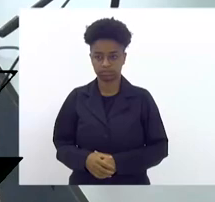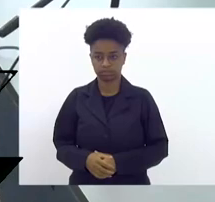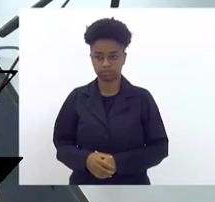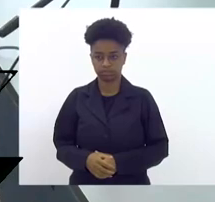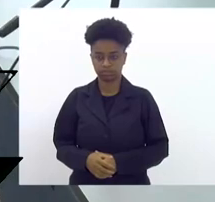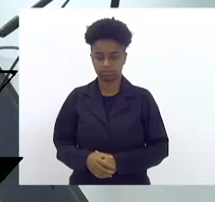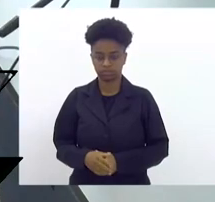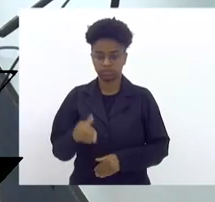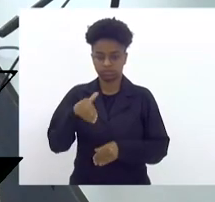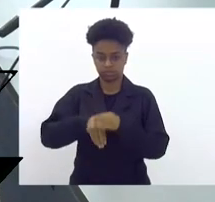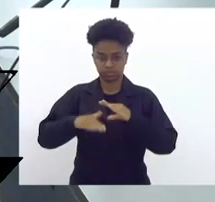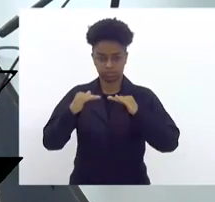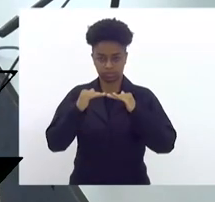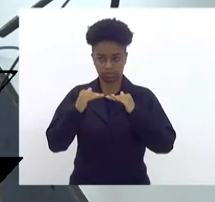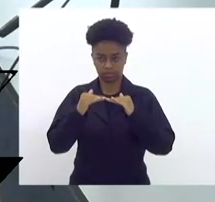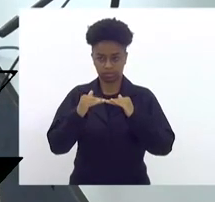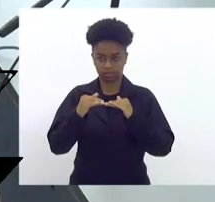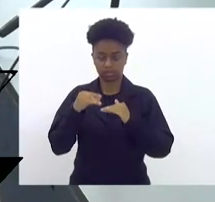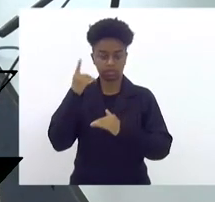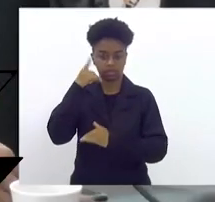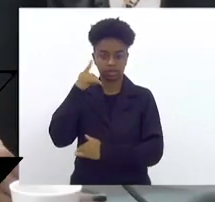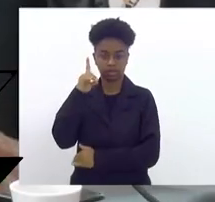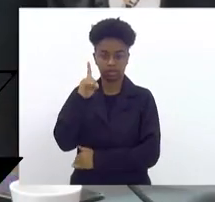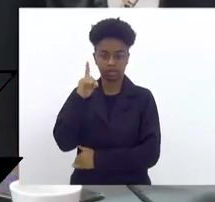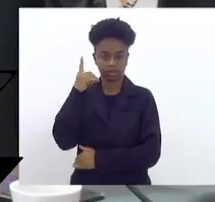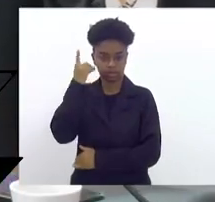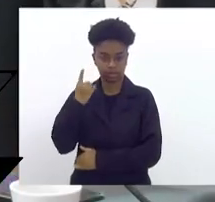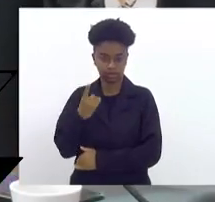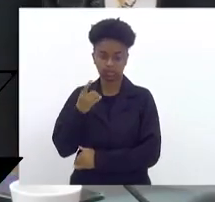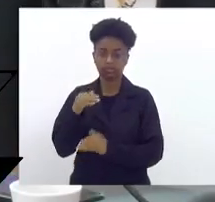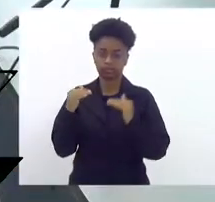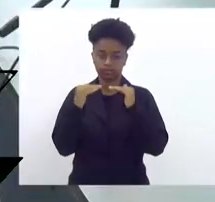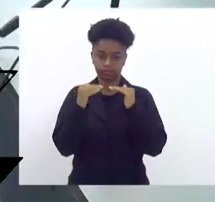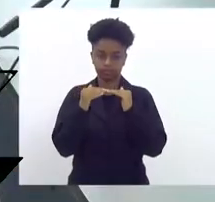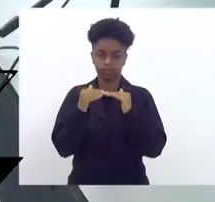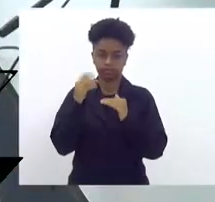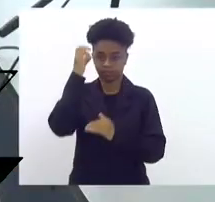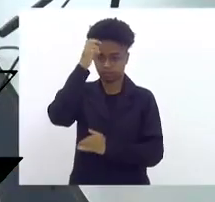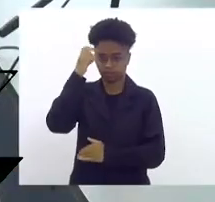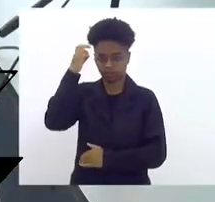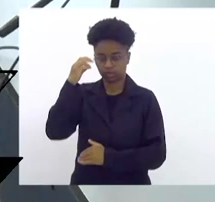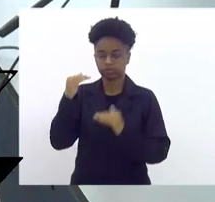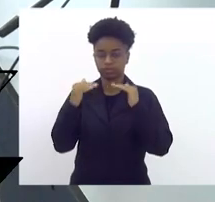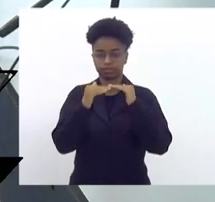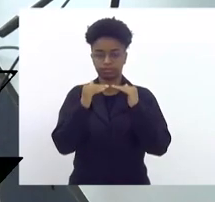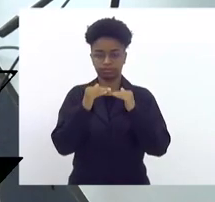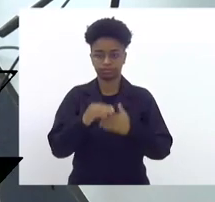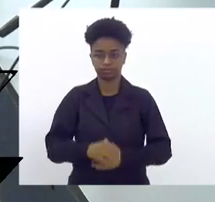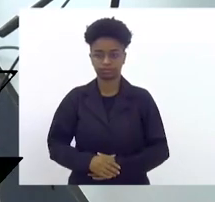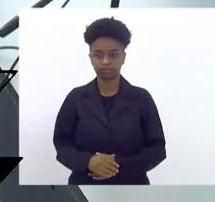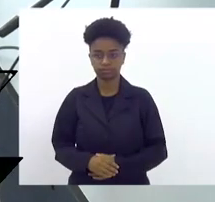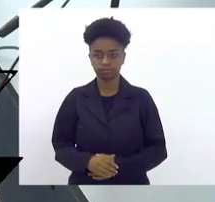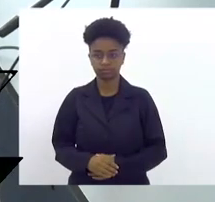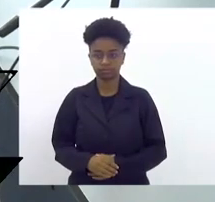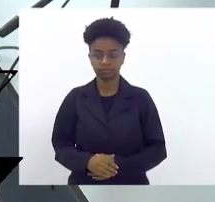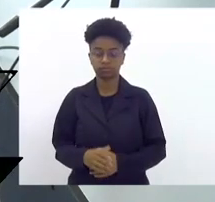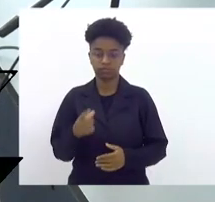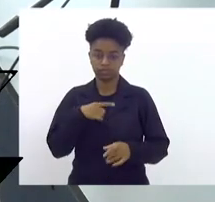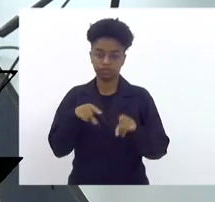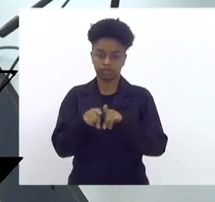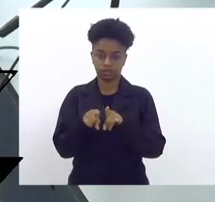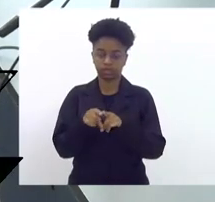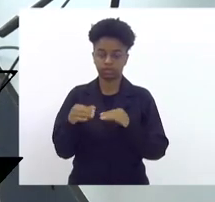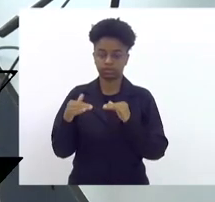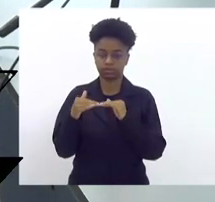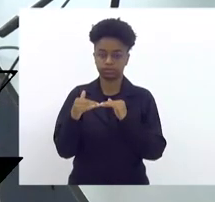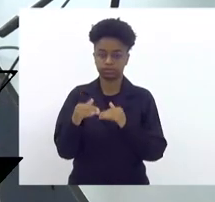foto favorável como vota deputada Dani favorável como voto de favorável também voto favorável